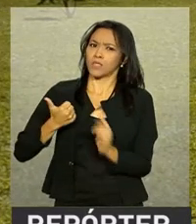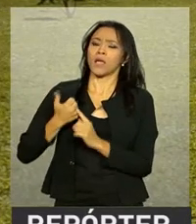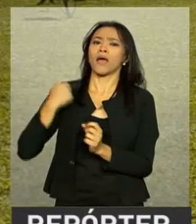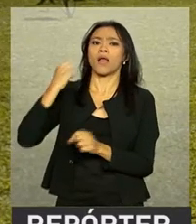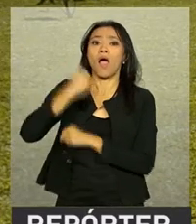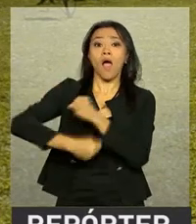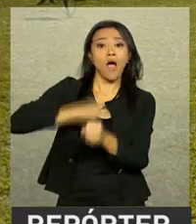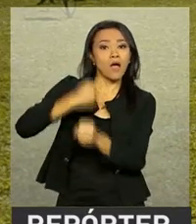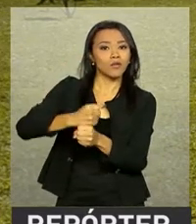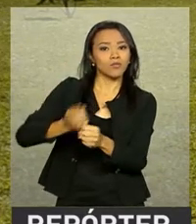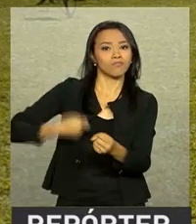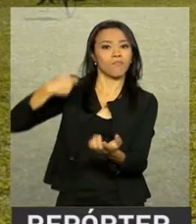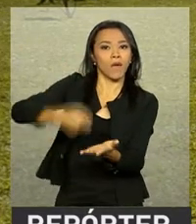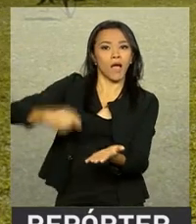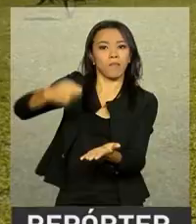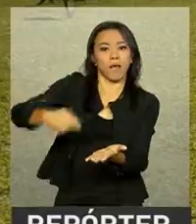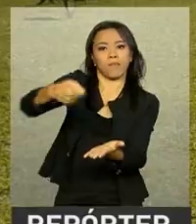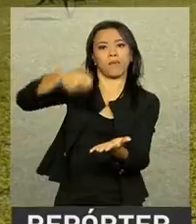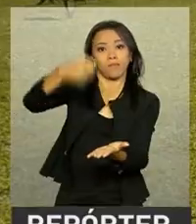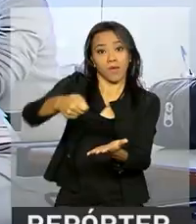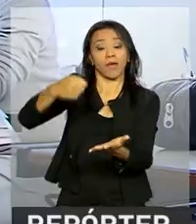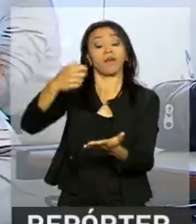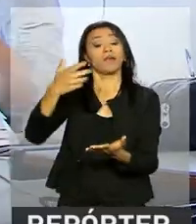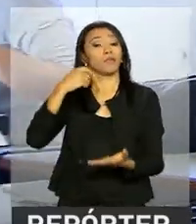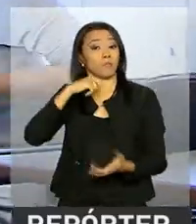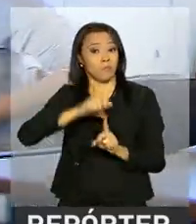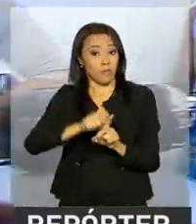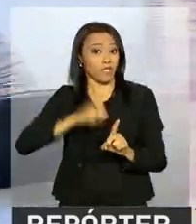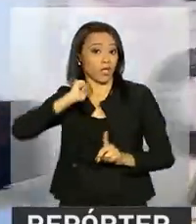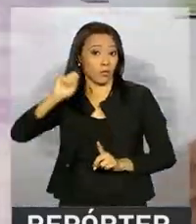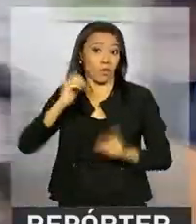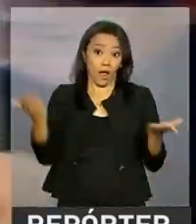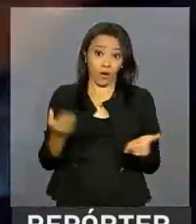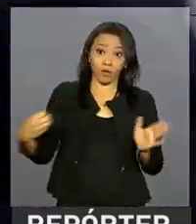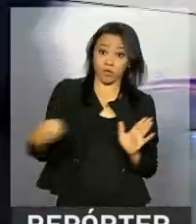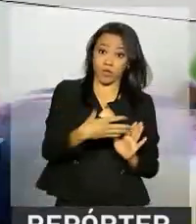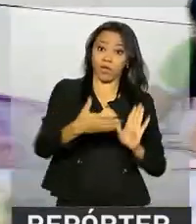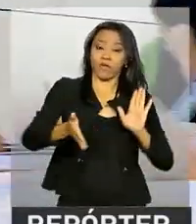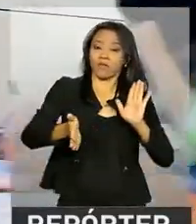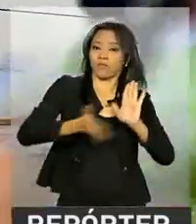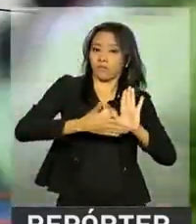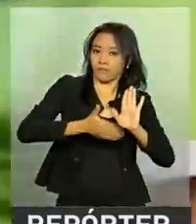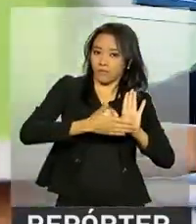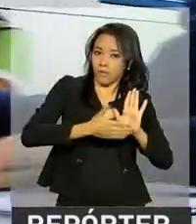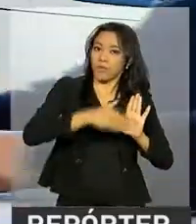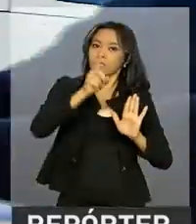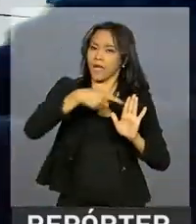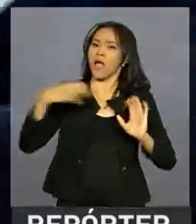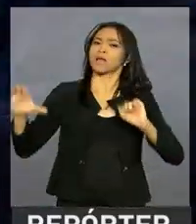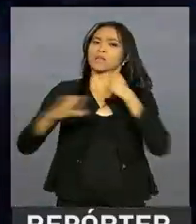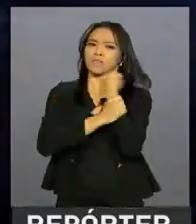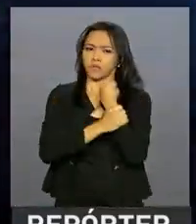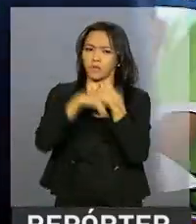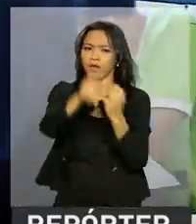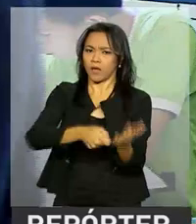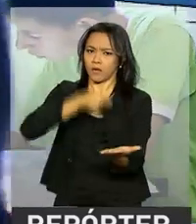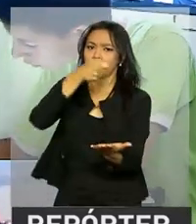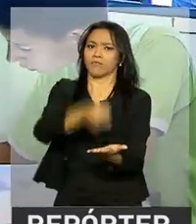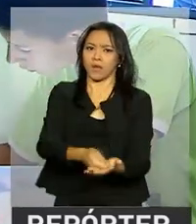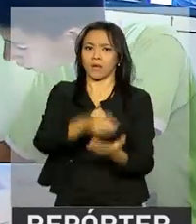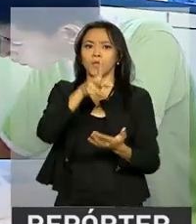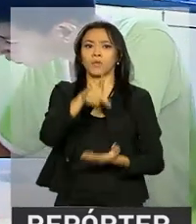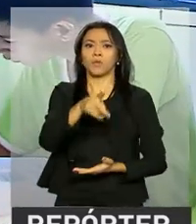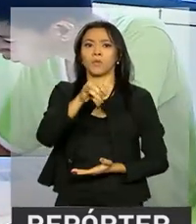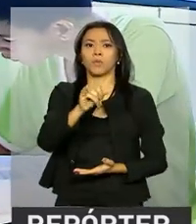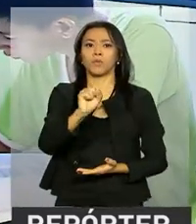anual e feito até Abril do ano seguinte com a medida o governo quer garantir o pagamento do piso Nacional da categoria que